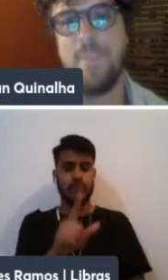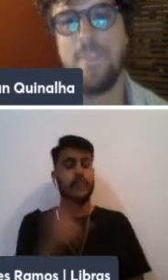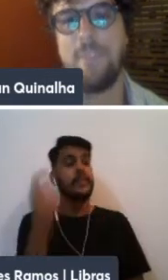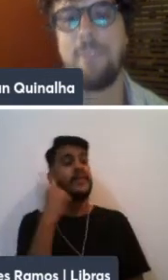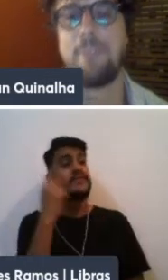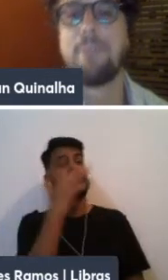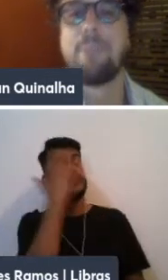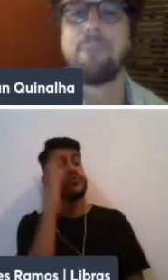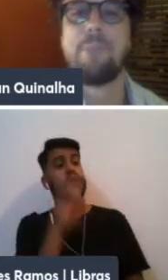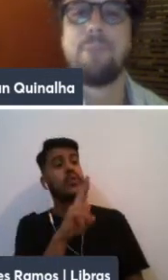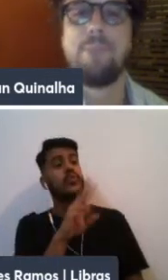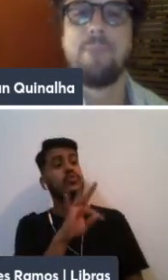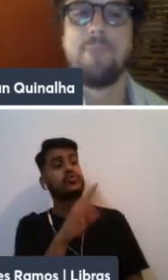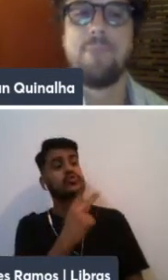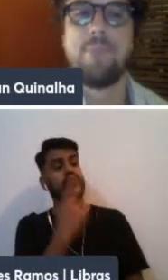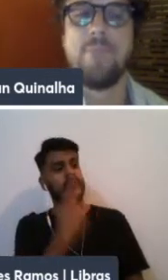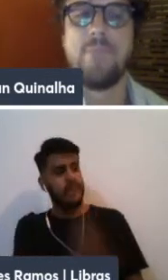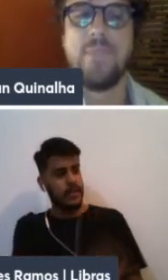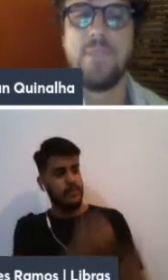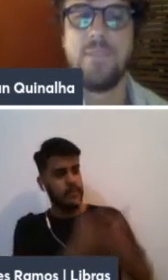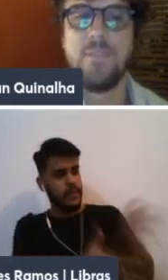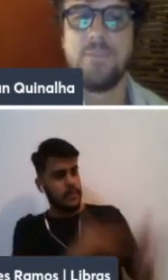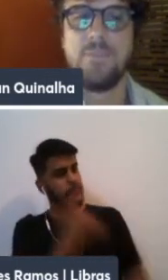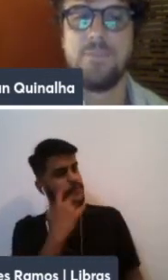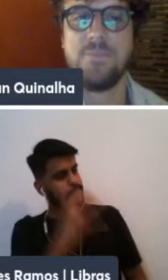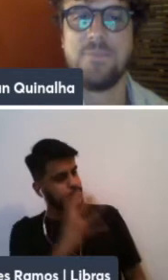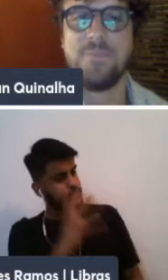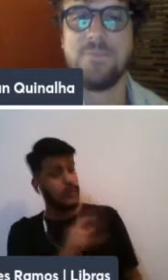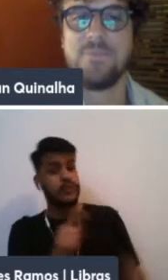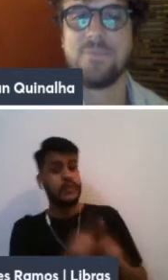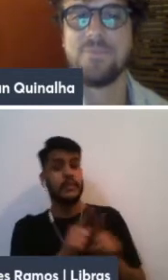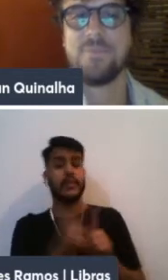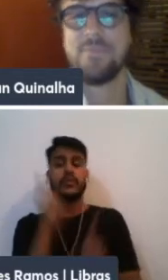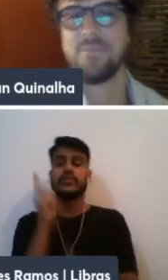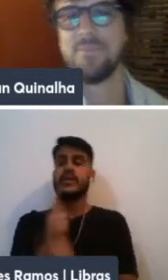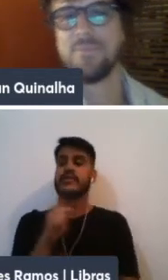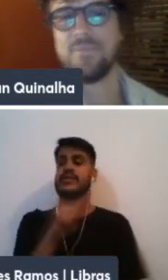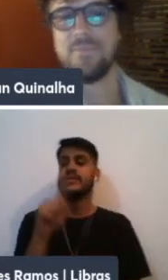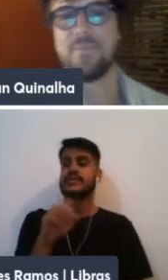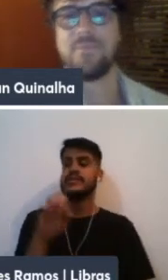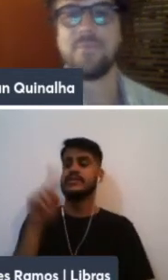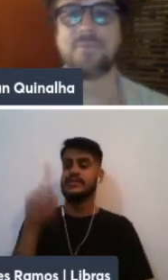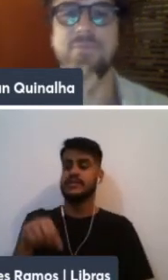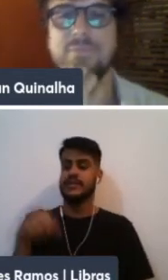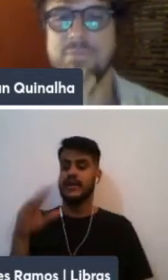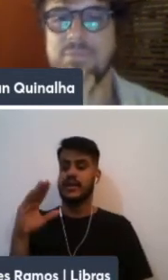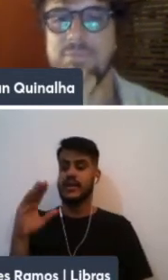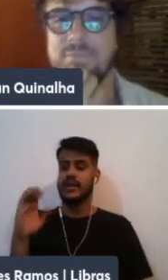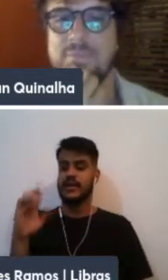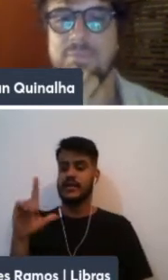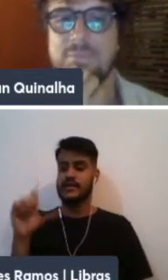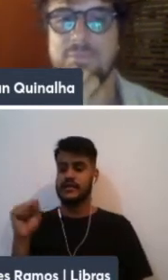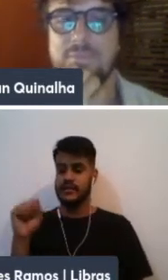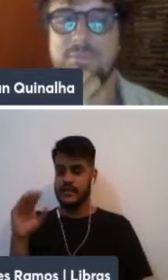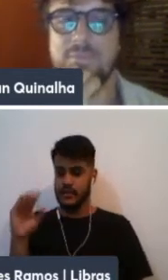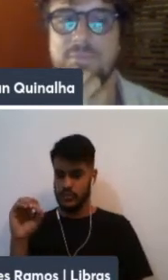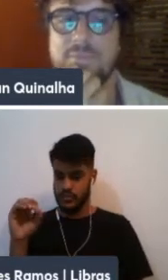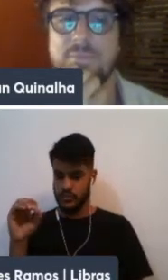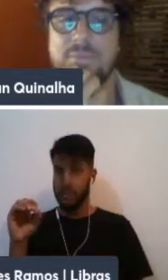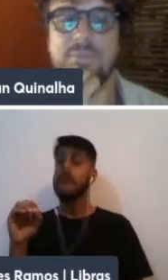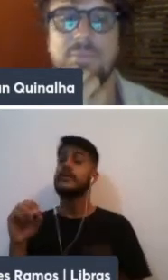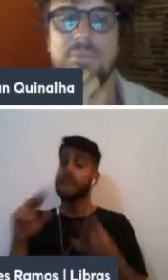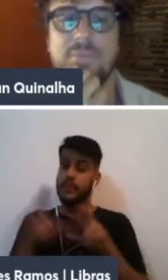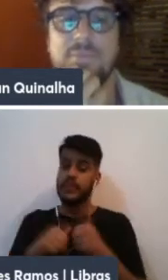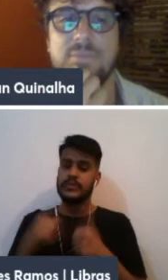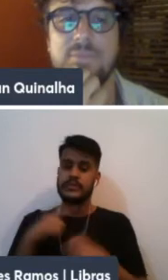falar, ou, enfim, íamos encontrar o Zé Celso. Né? Então, em meio àquele